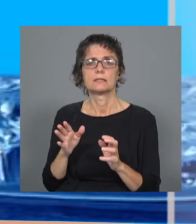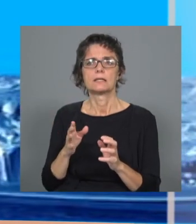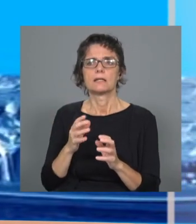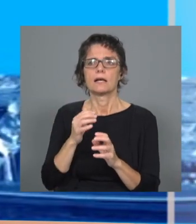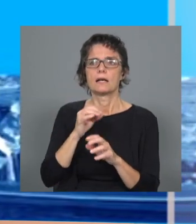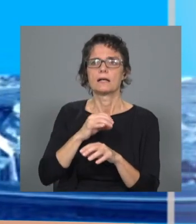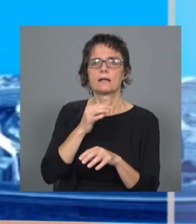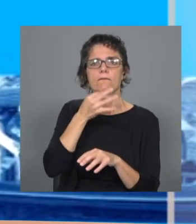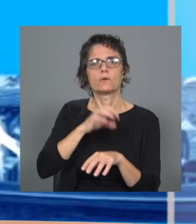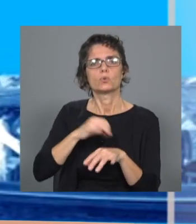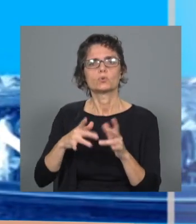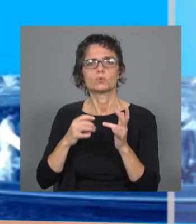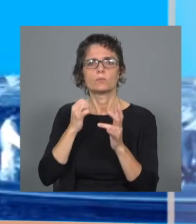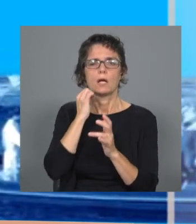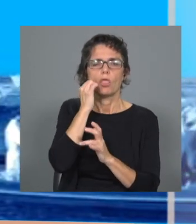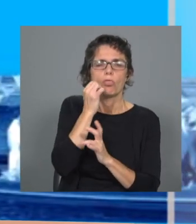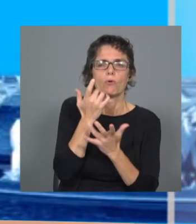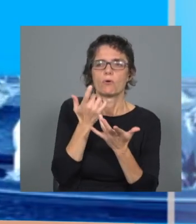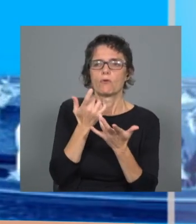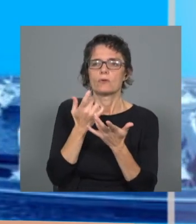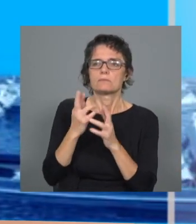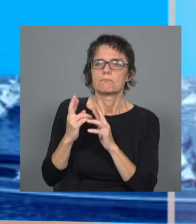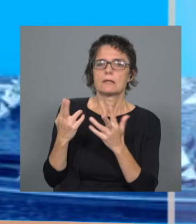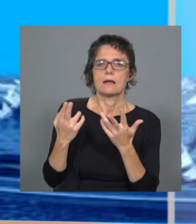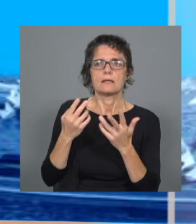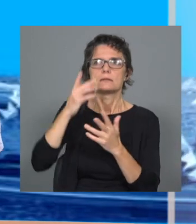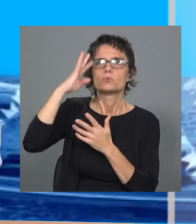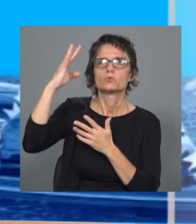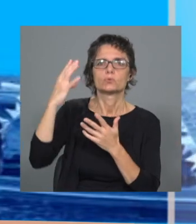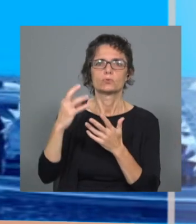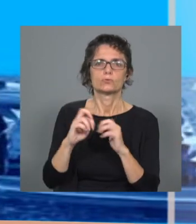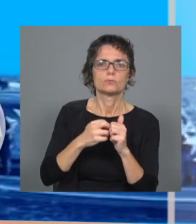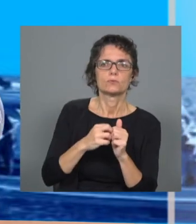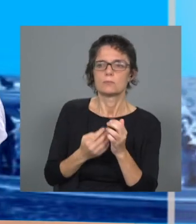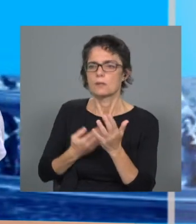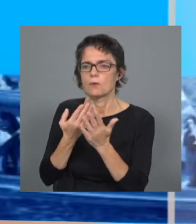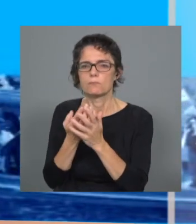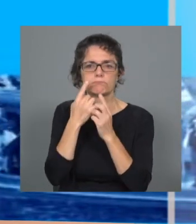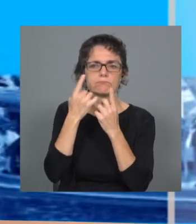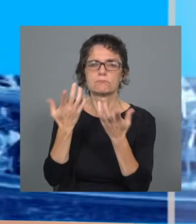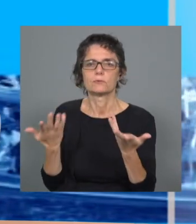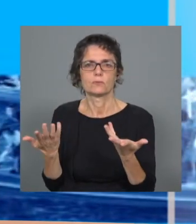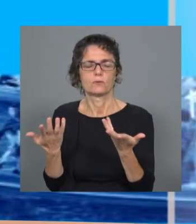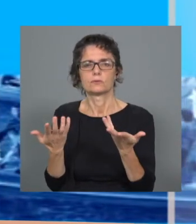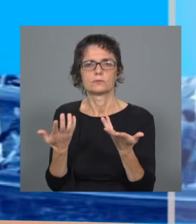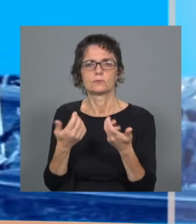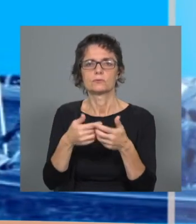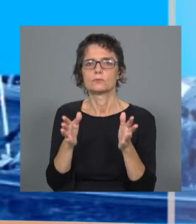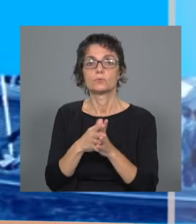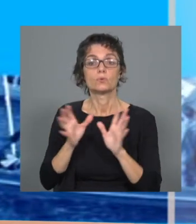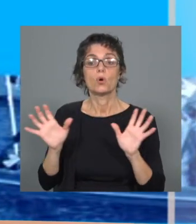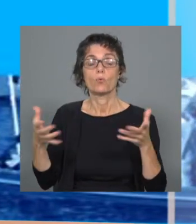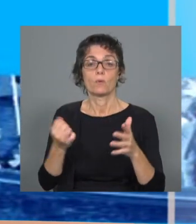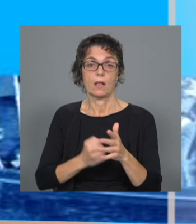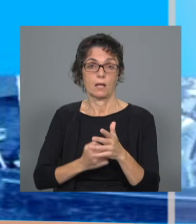as expectativas, os sonhos, os problemas e as propostas de todas as comunidades católicas, mas